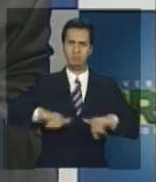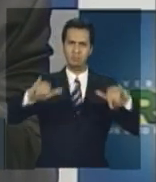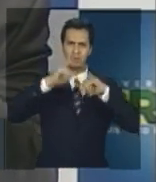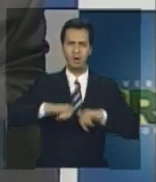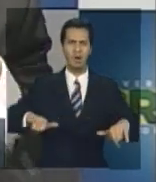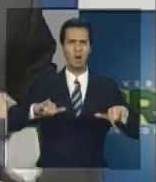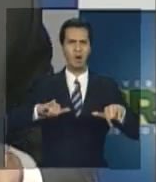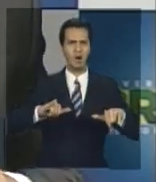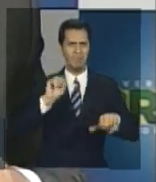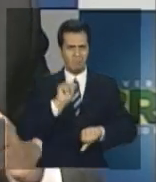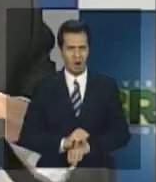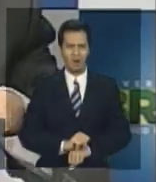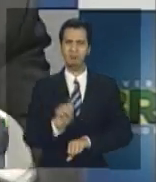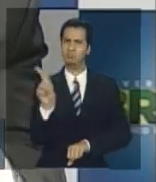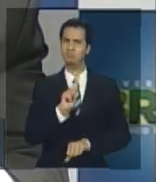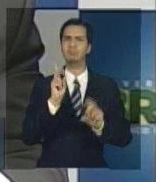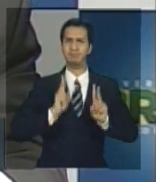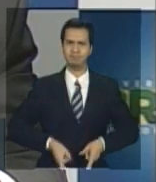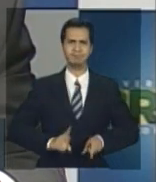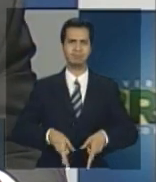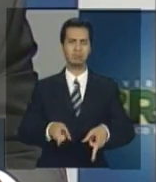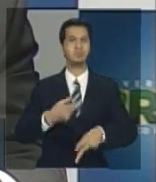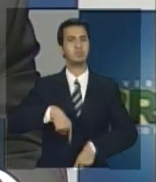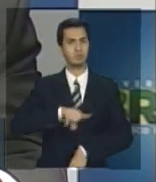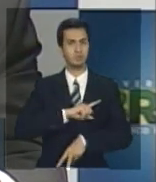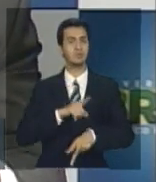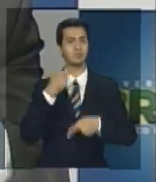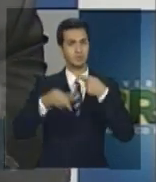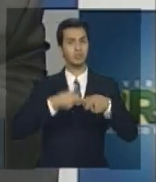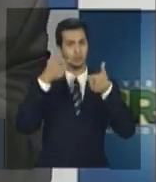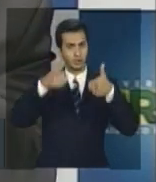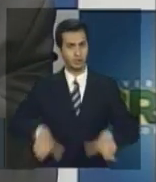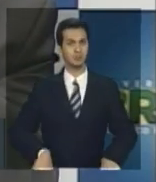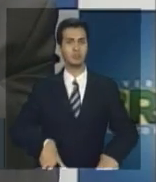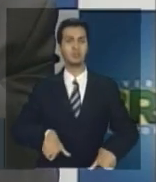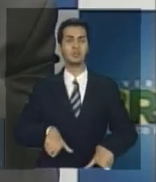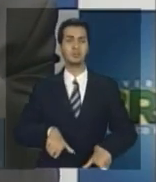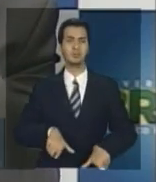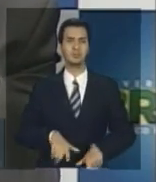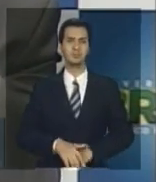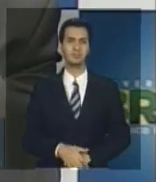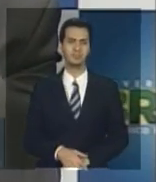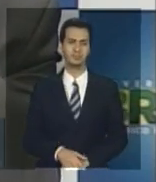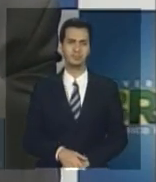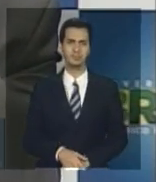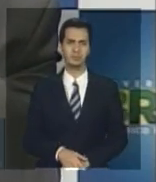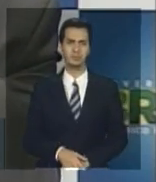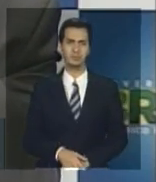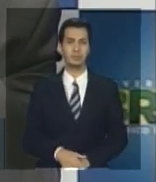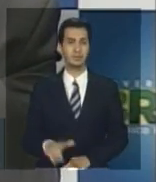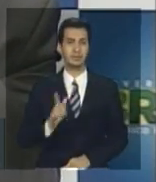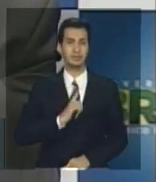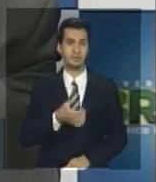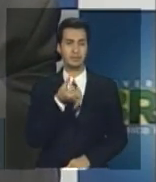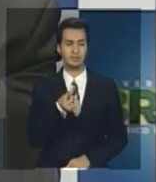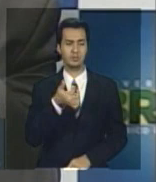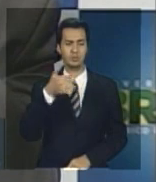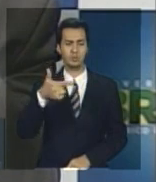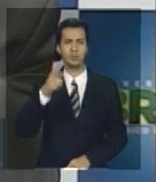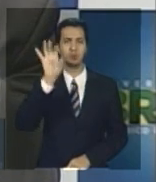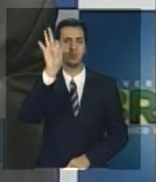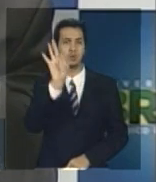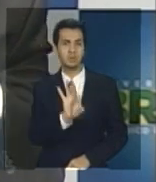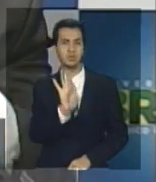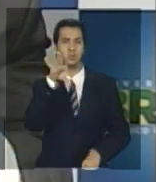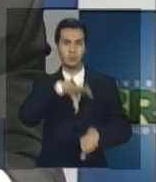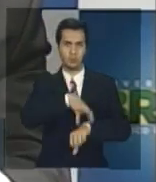Nós queremos, enquanto o Ministério da Saúde, reafirmar isso. O fato de termos 62% a menos